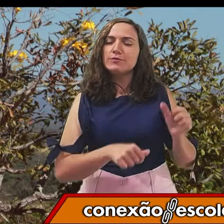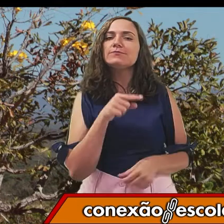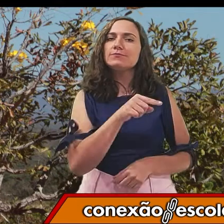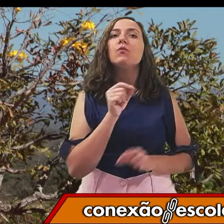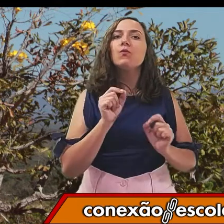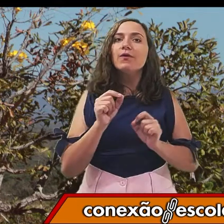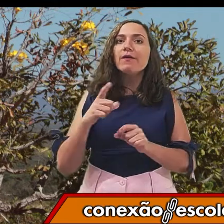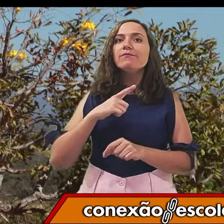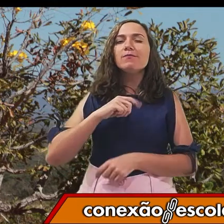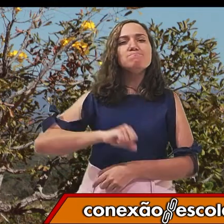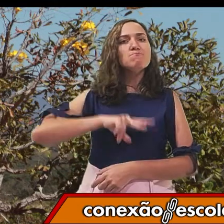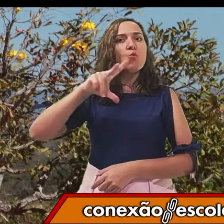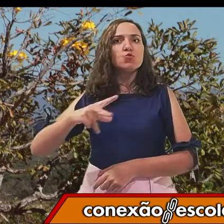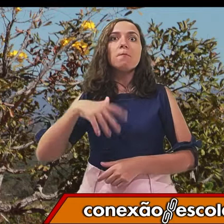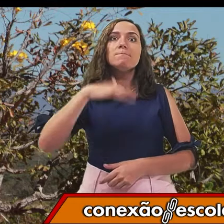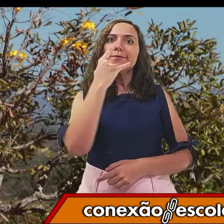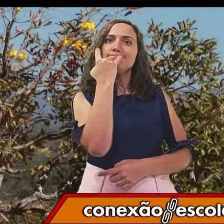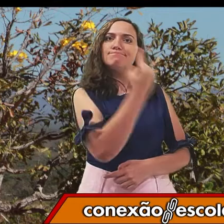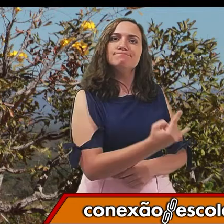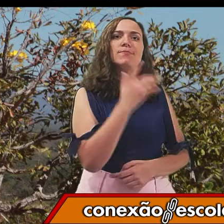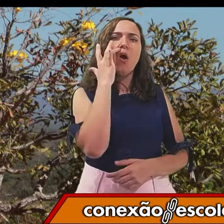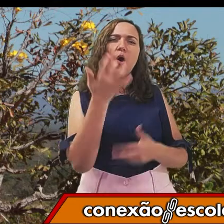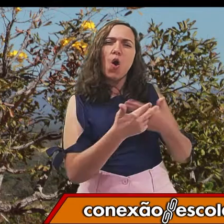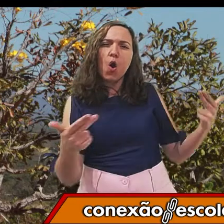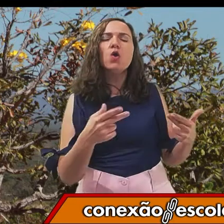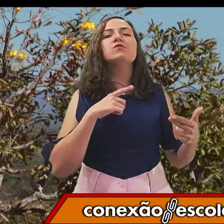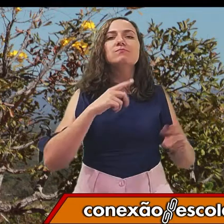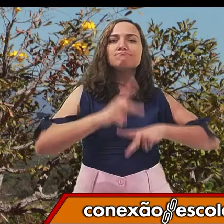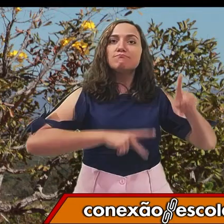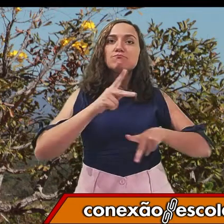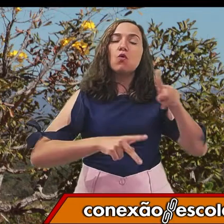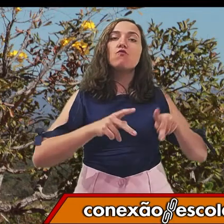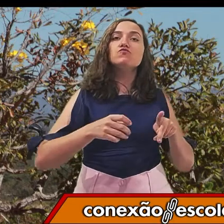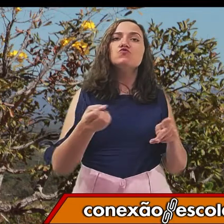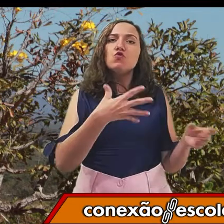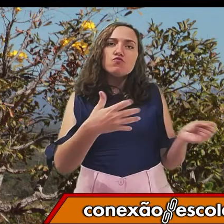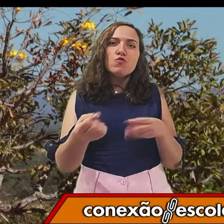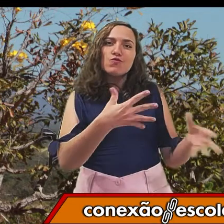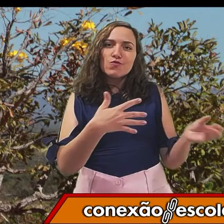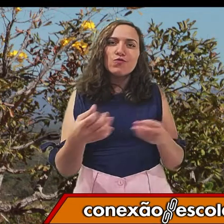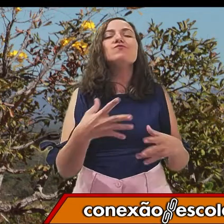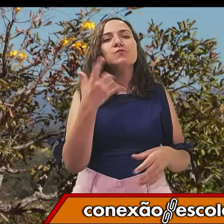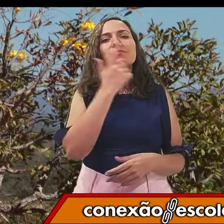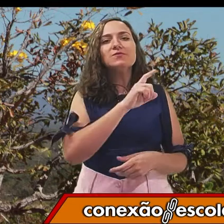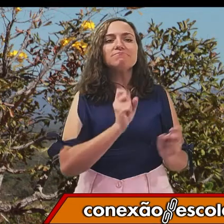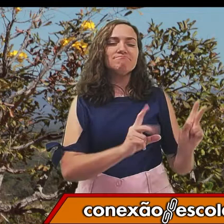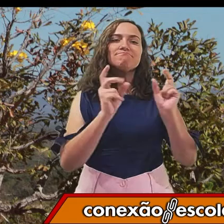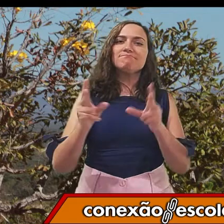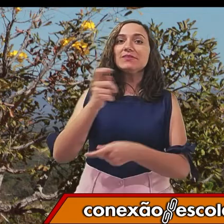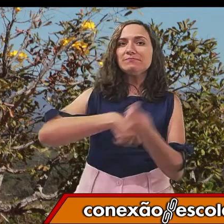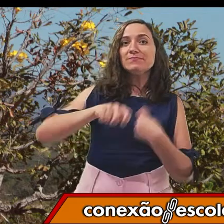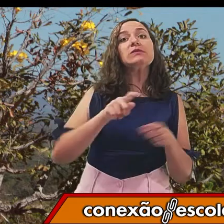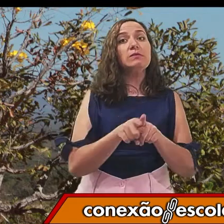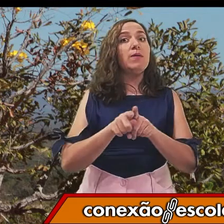das minas. Surgiram novos povoados, o que estimulou o comércio e a agricultura de subsistência.